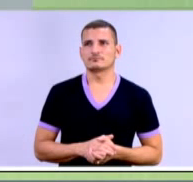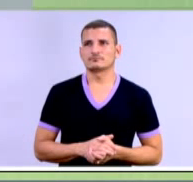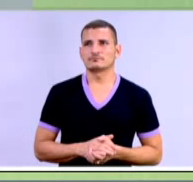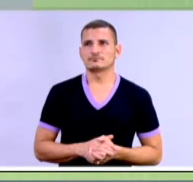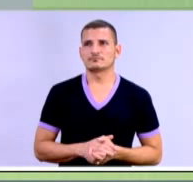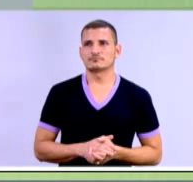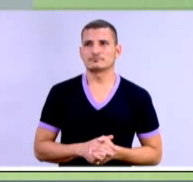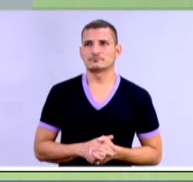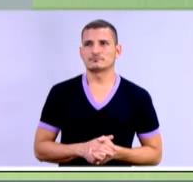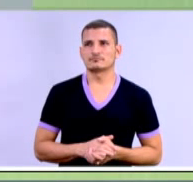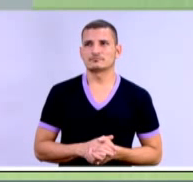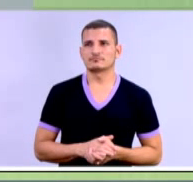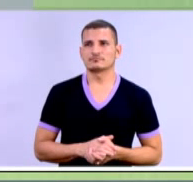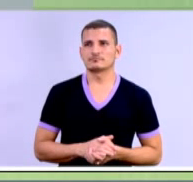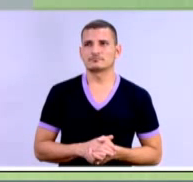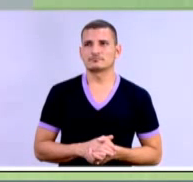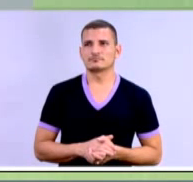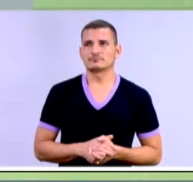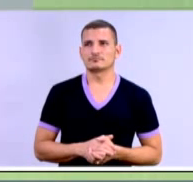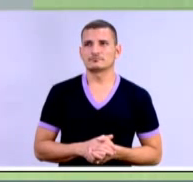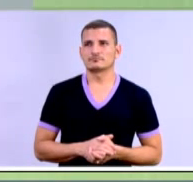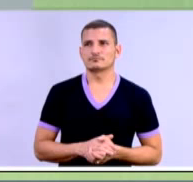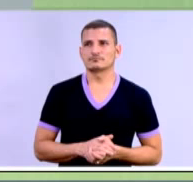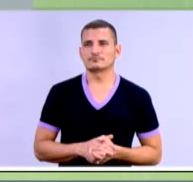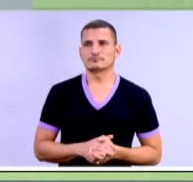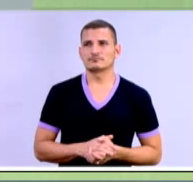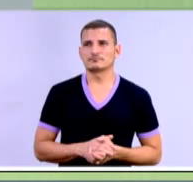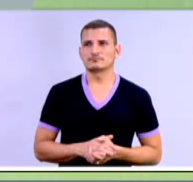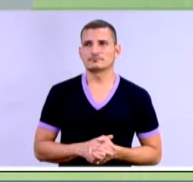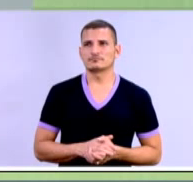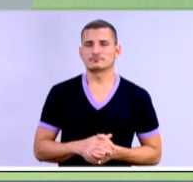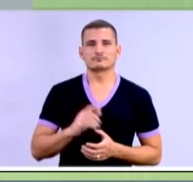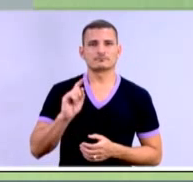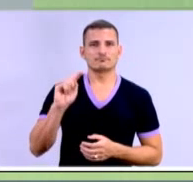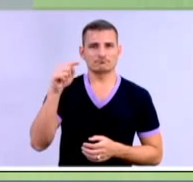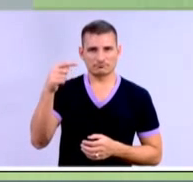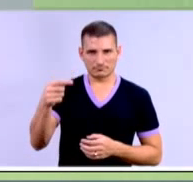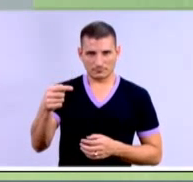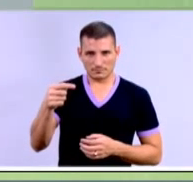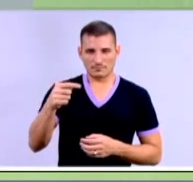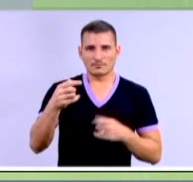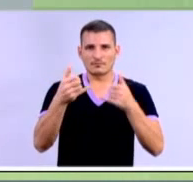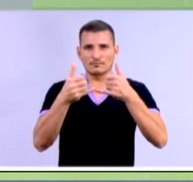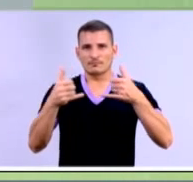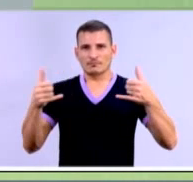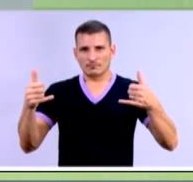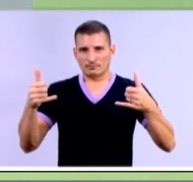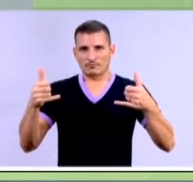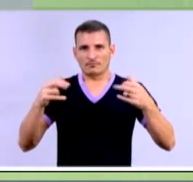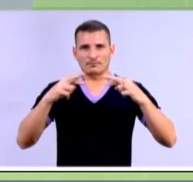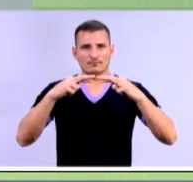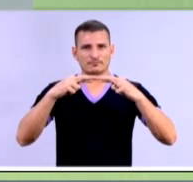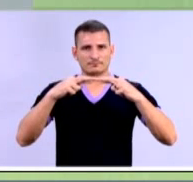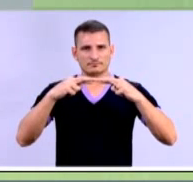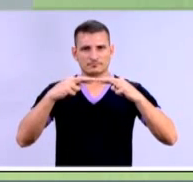Bom, daí a gente passa para o próximo meio físico guiado, que é o cabo de par trançado. Mas vamos